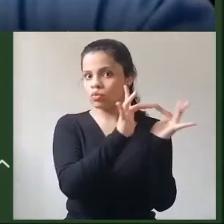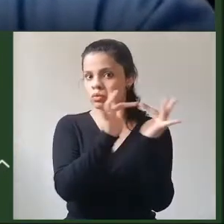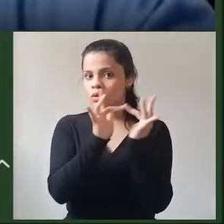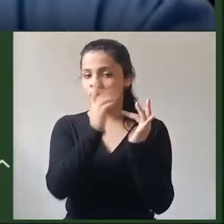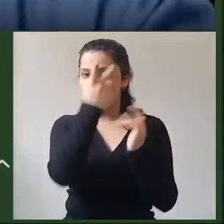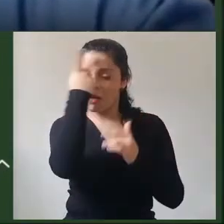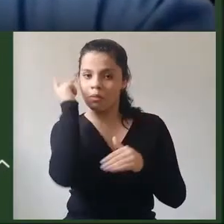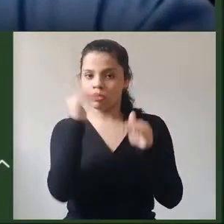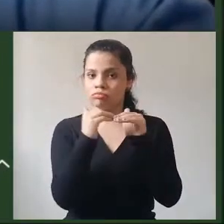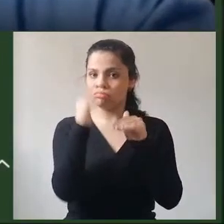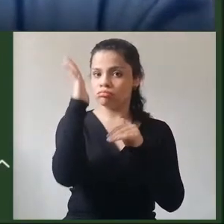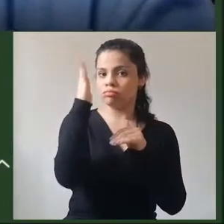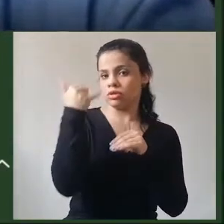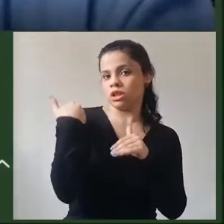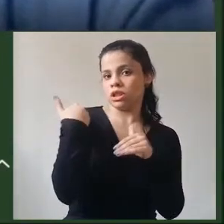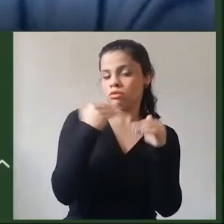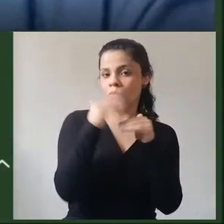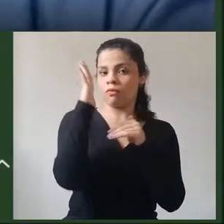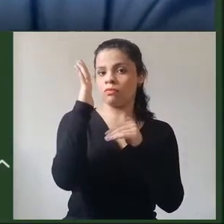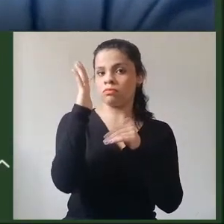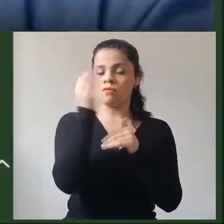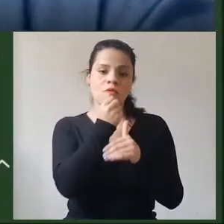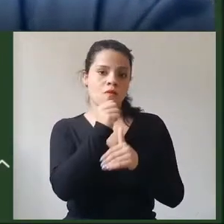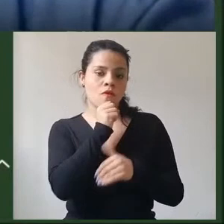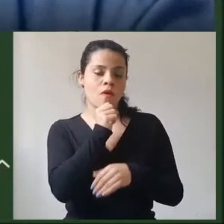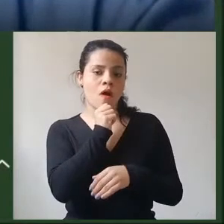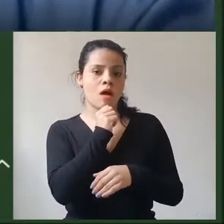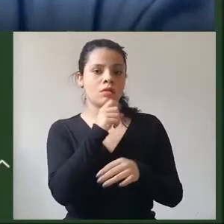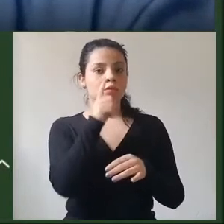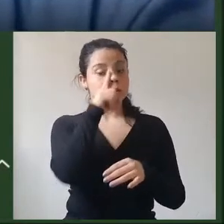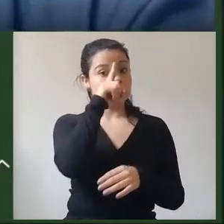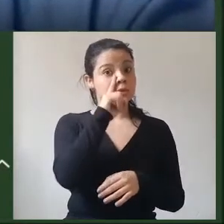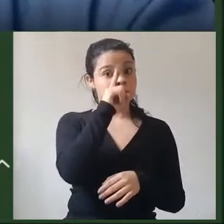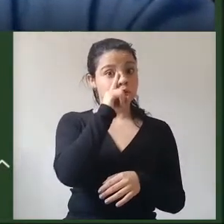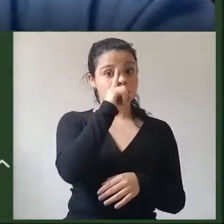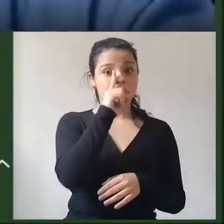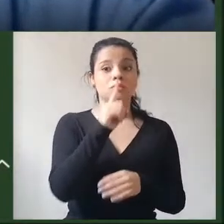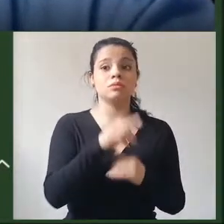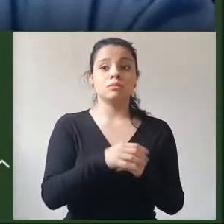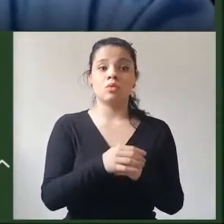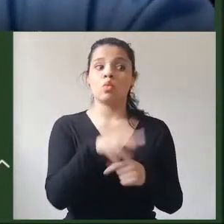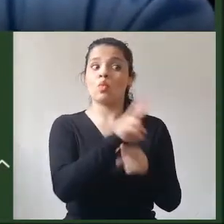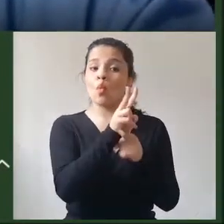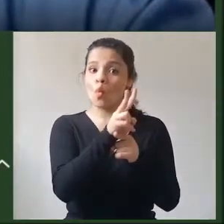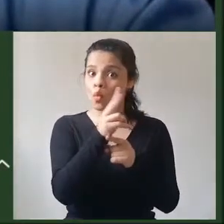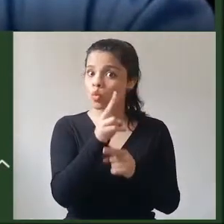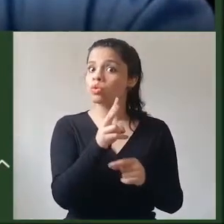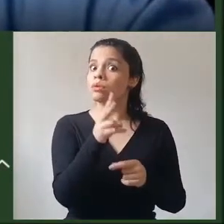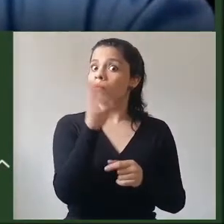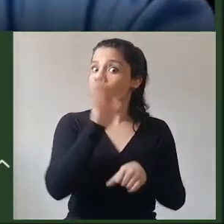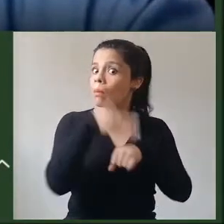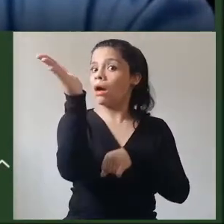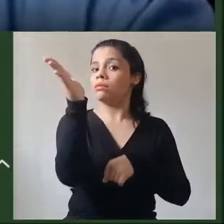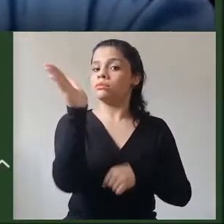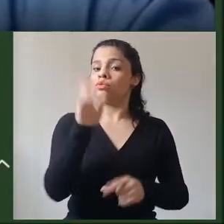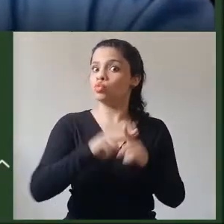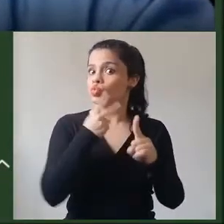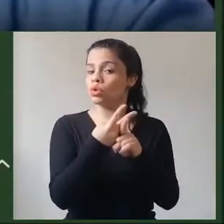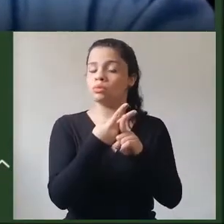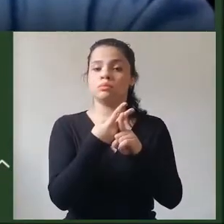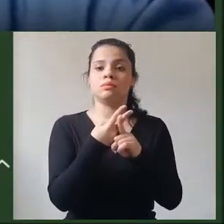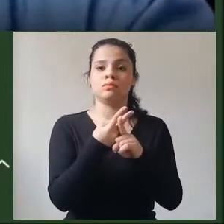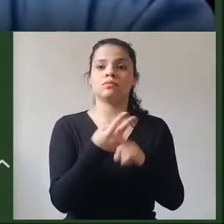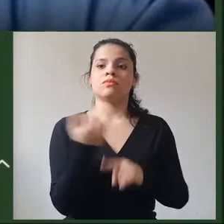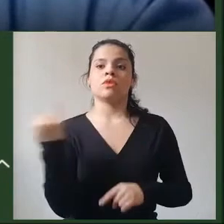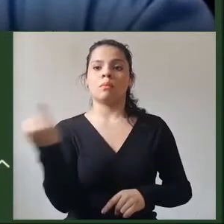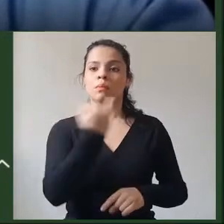protegeram. E, sem dúvidas, aquelas de idades com mais risco, que elas se